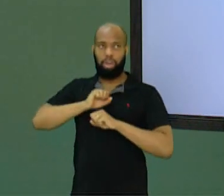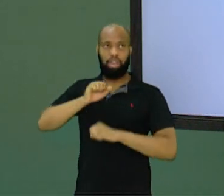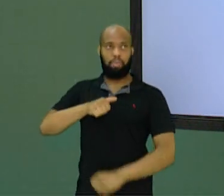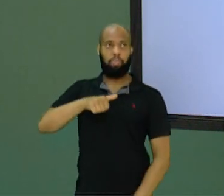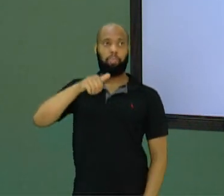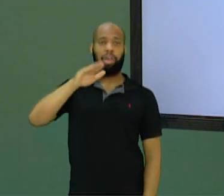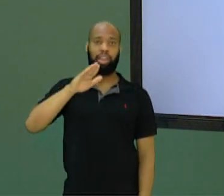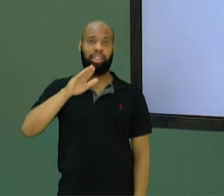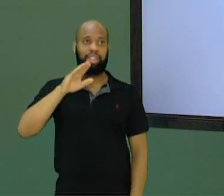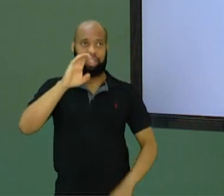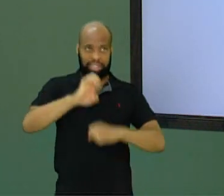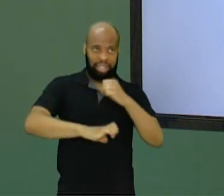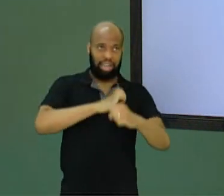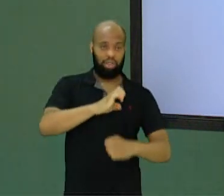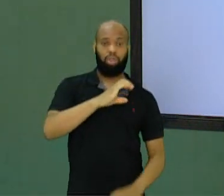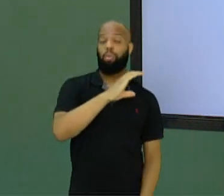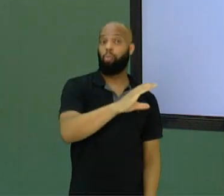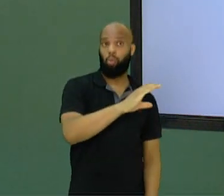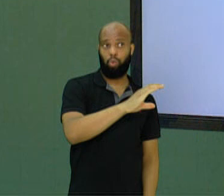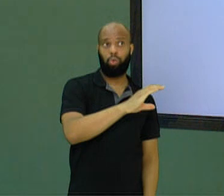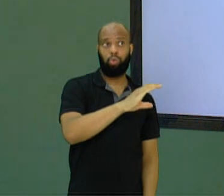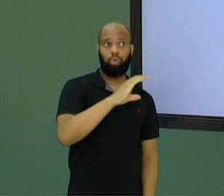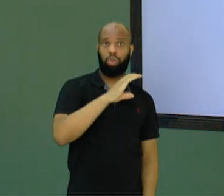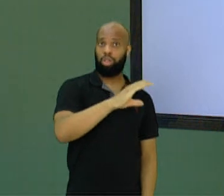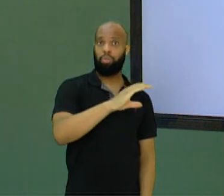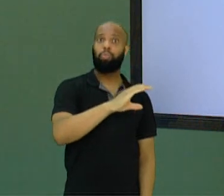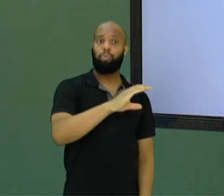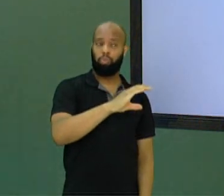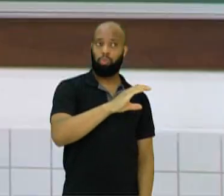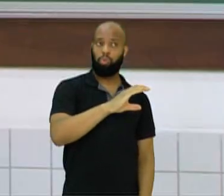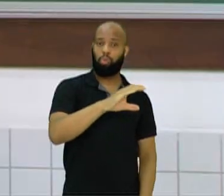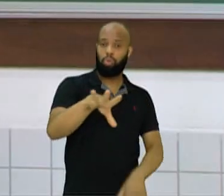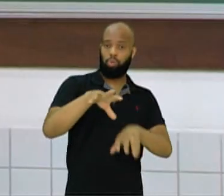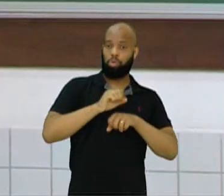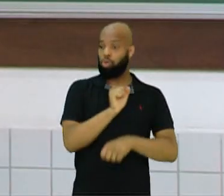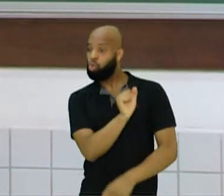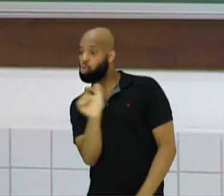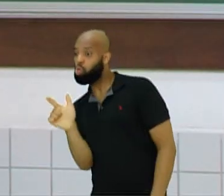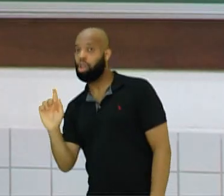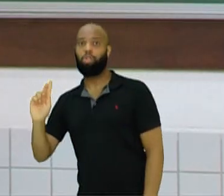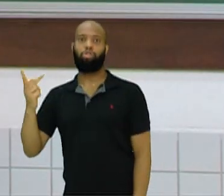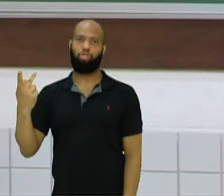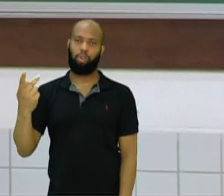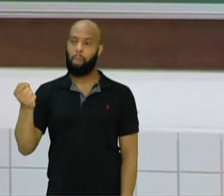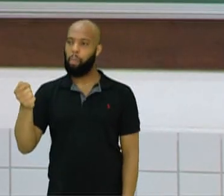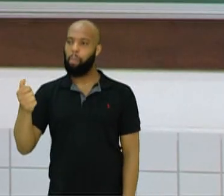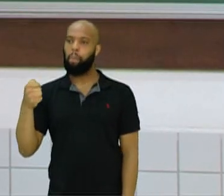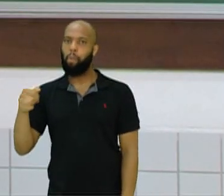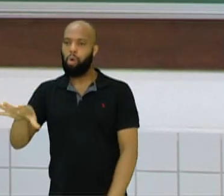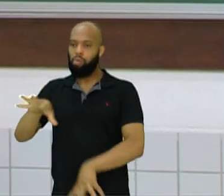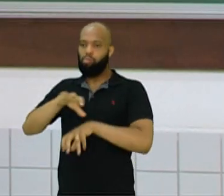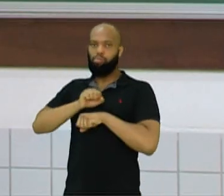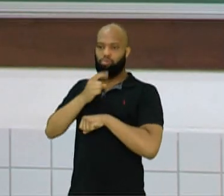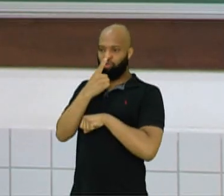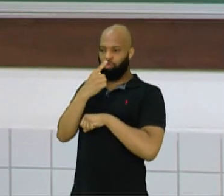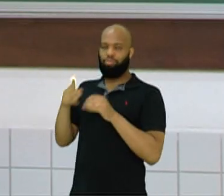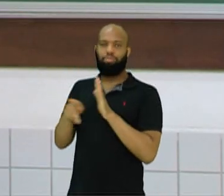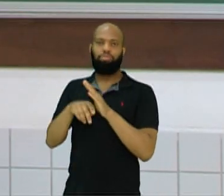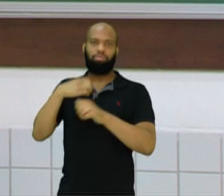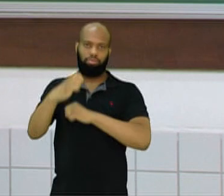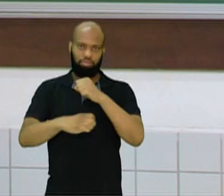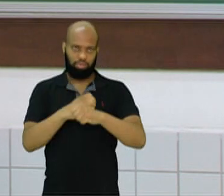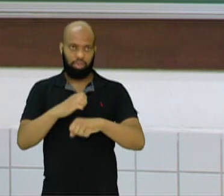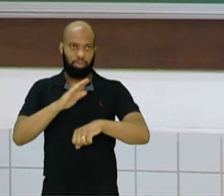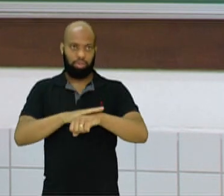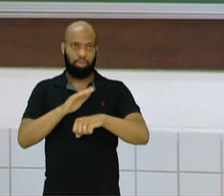carbono. Ele tem mais afinidade pelo elétron do que o hidrogênio. Então, quando eles estão ligados, o